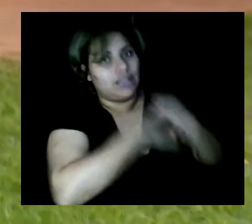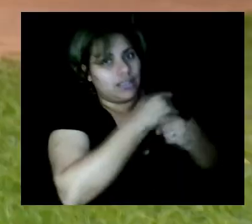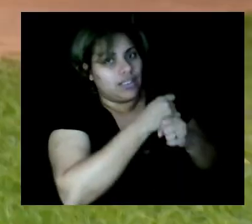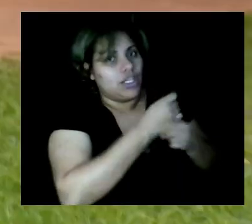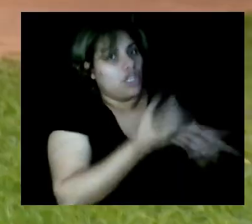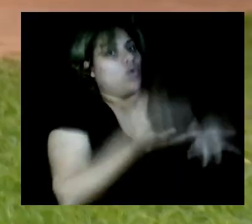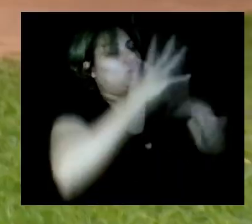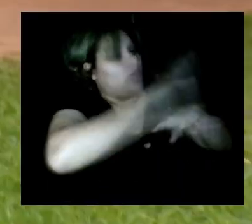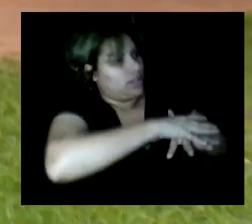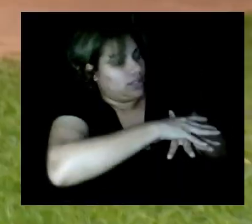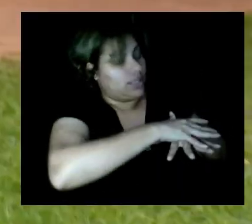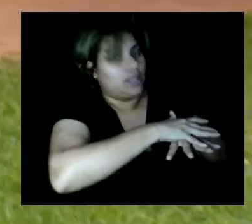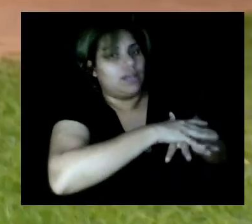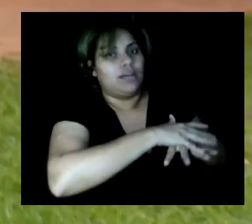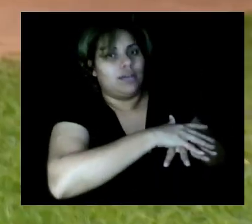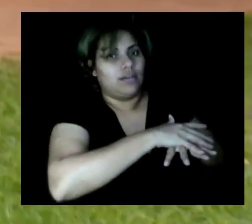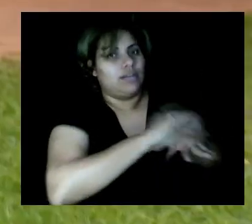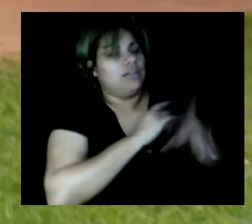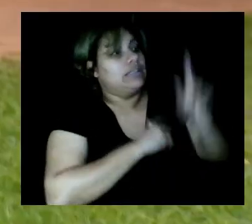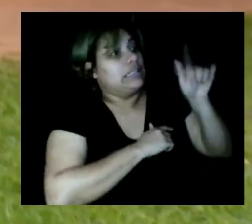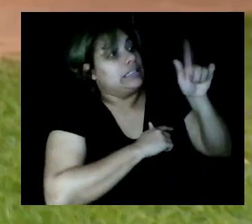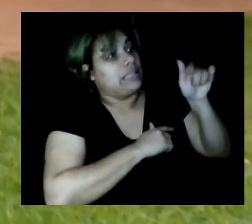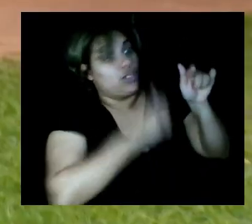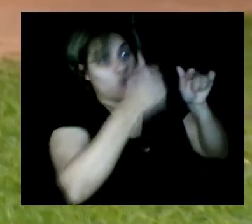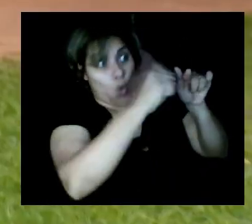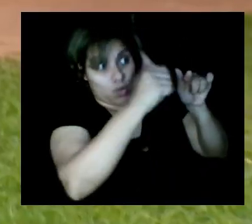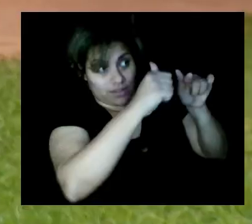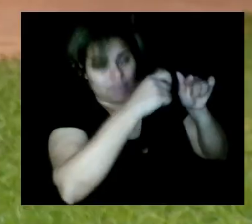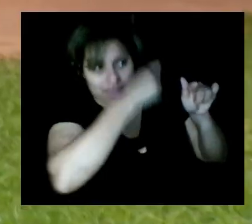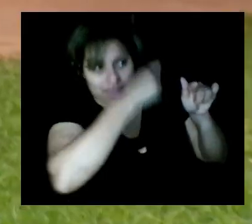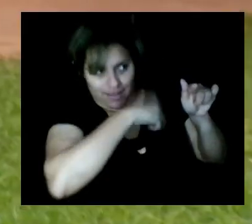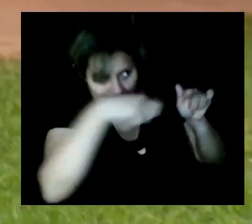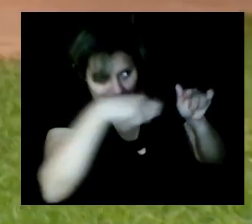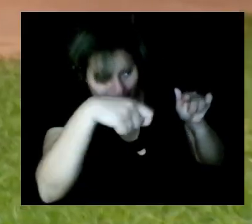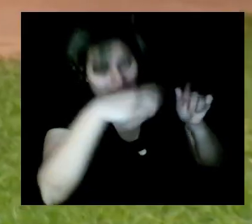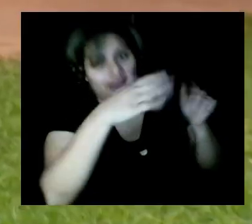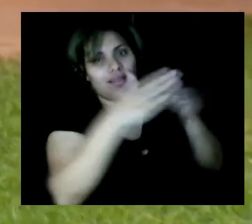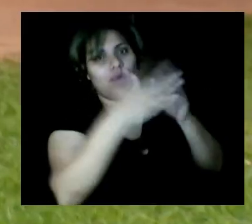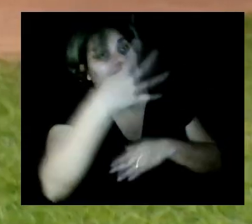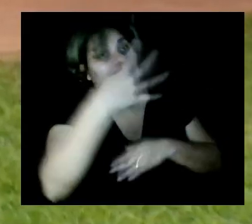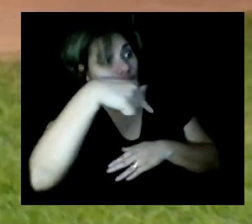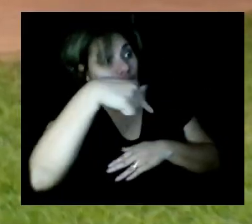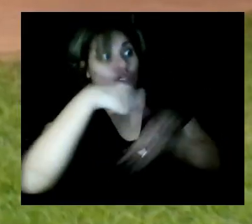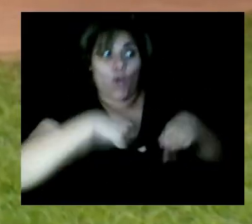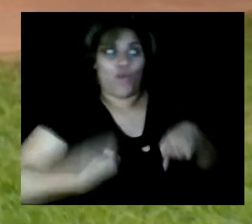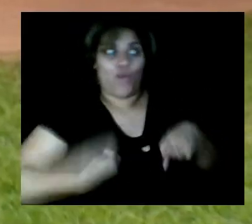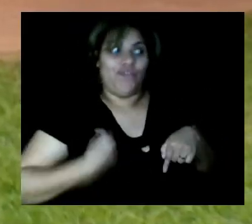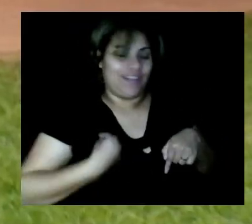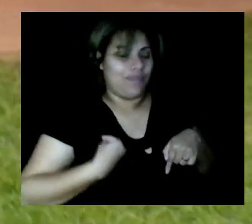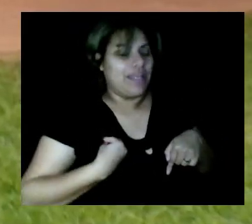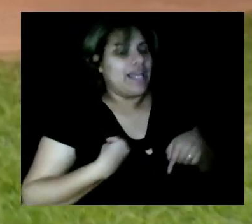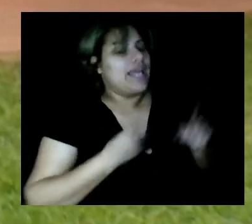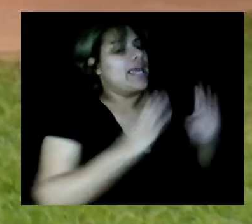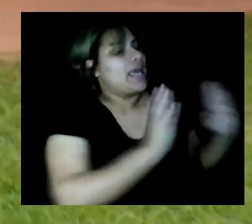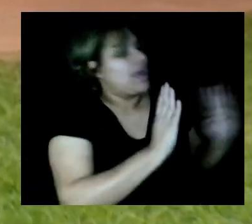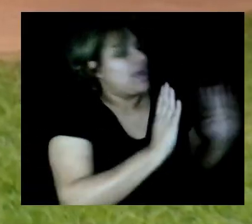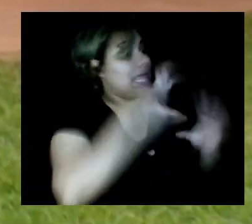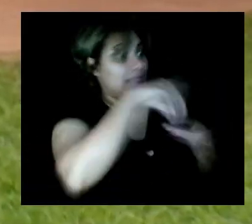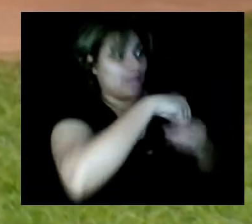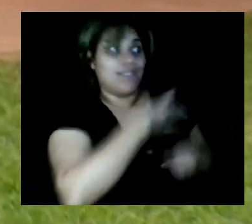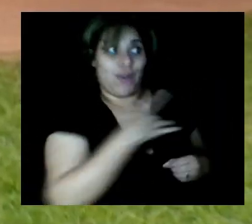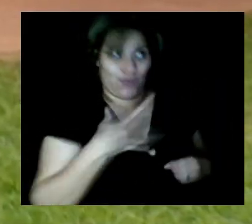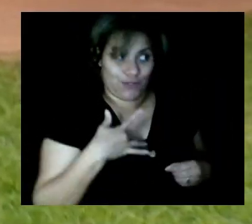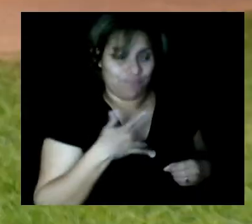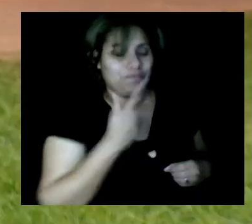17 e 11 meses até 47 atualmente, que nós temos. Esses são da saúde. Nós temos também o AEE, que é o que você